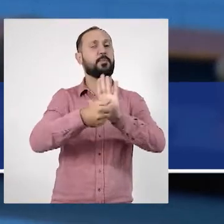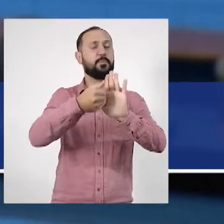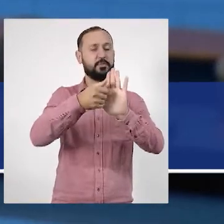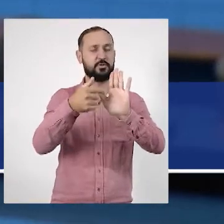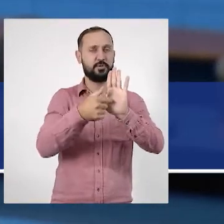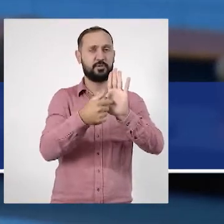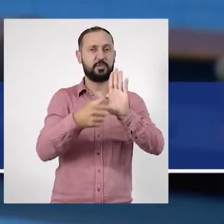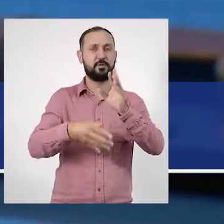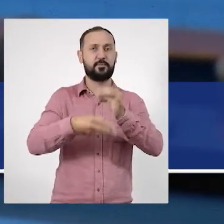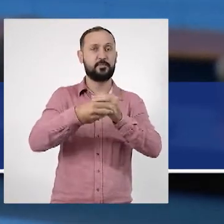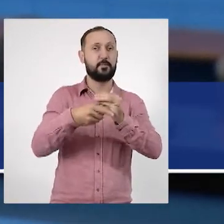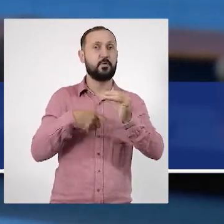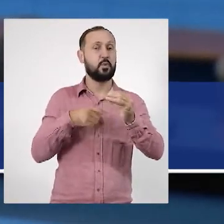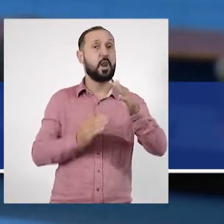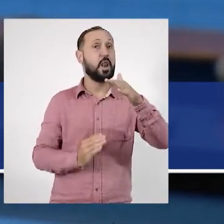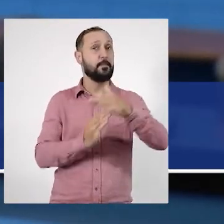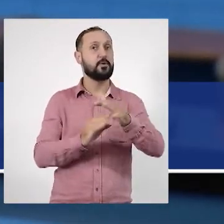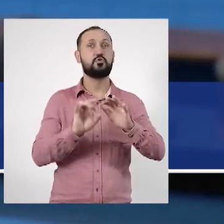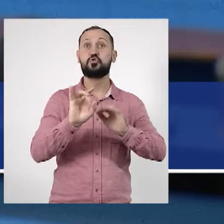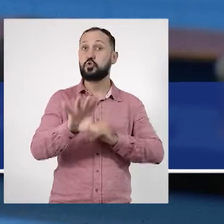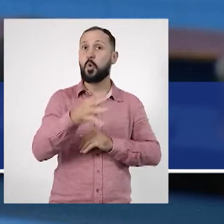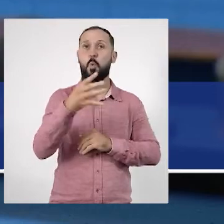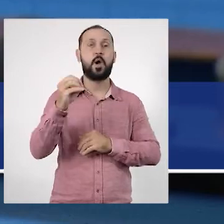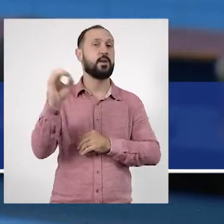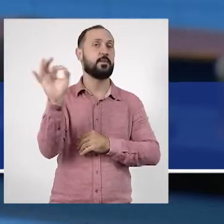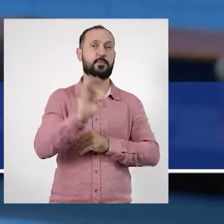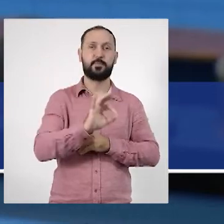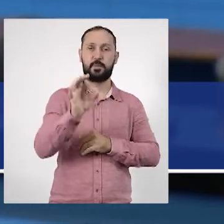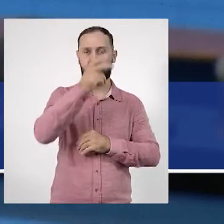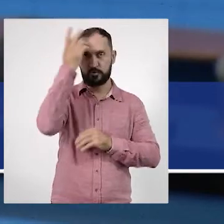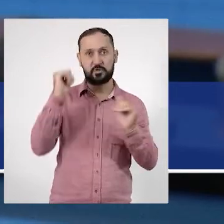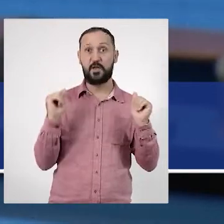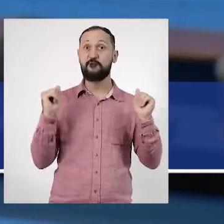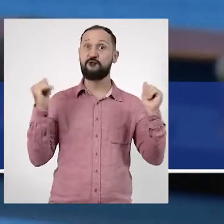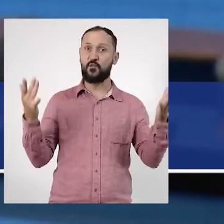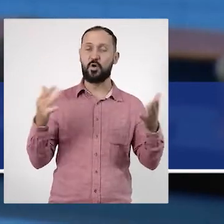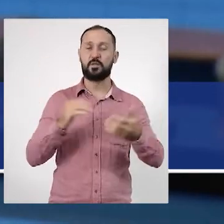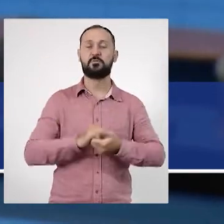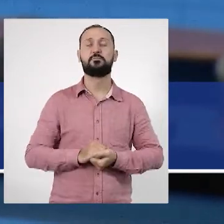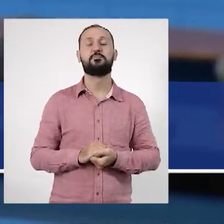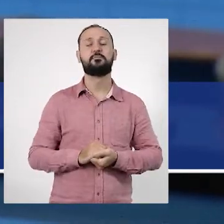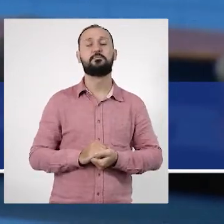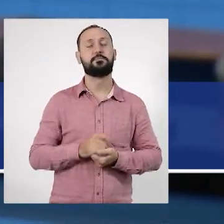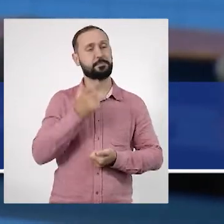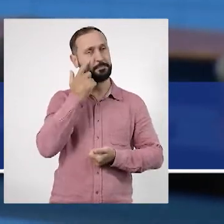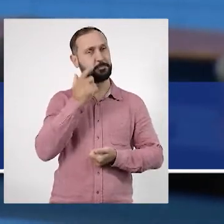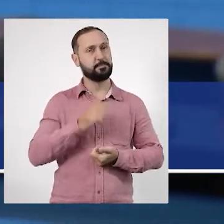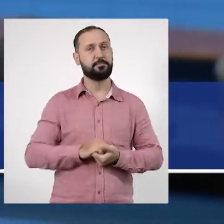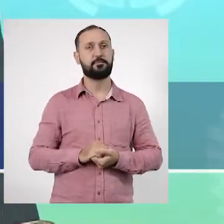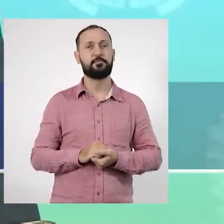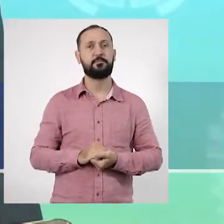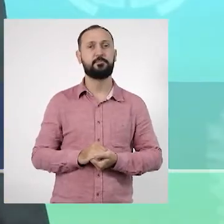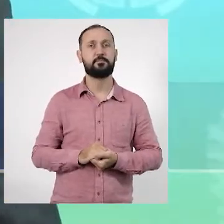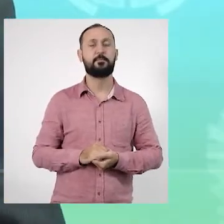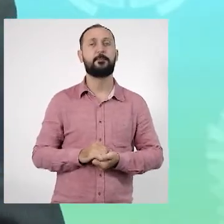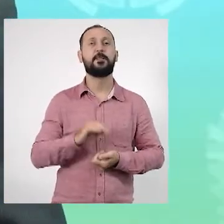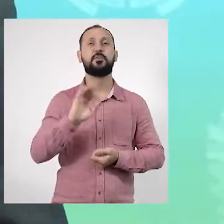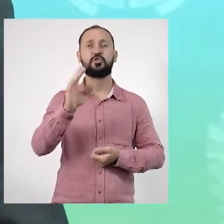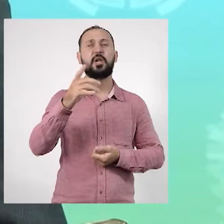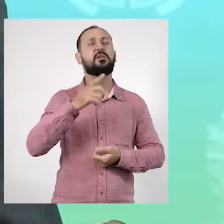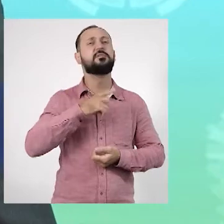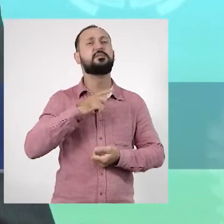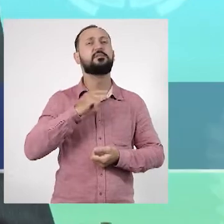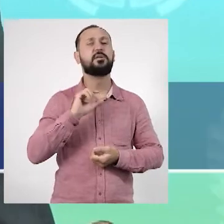projeto, limitando as vagas comissionadas em 40% para pessoas fora da empresa. Veja. Eles